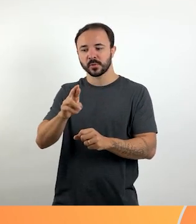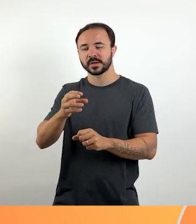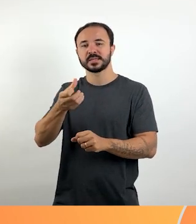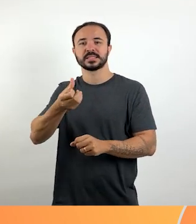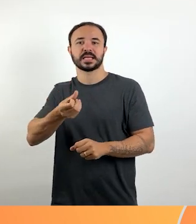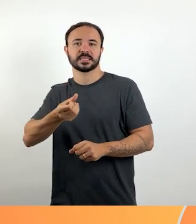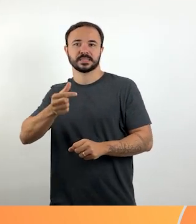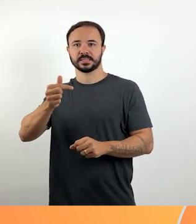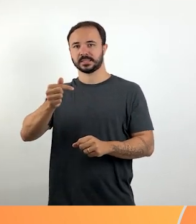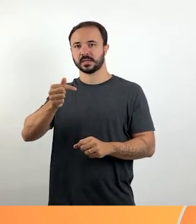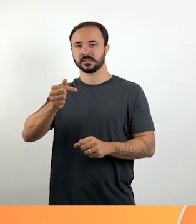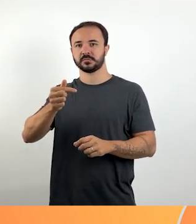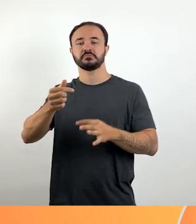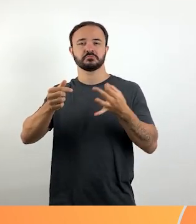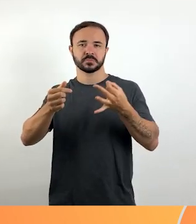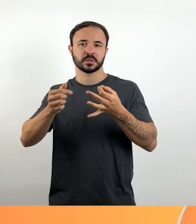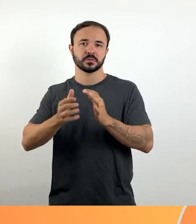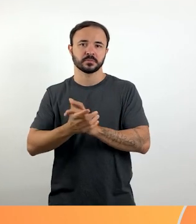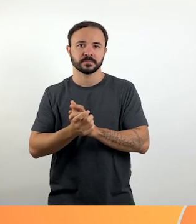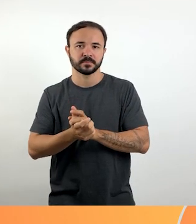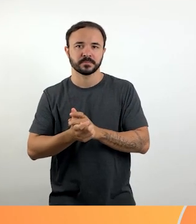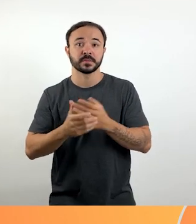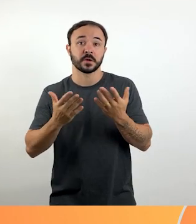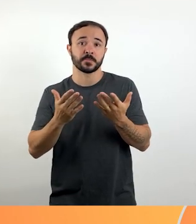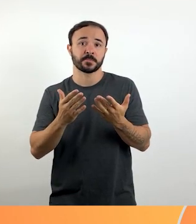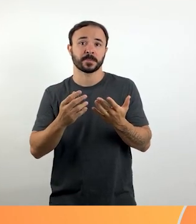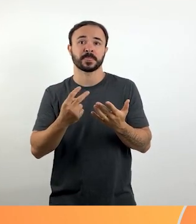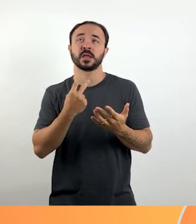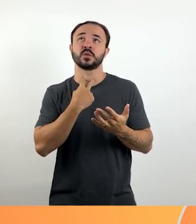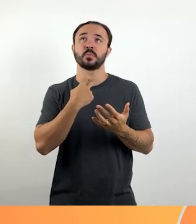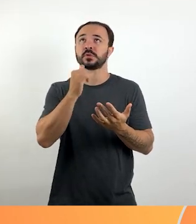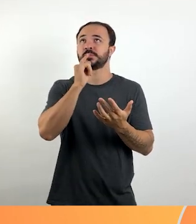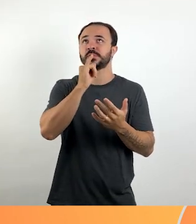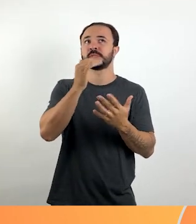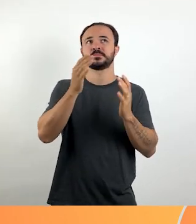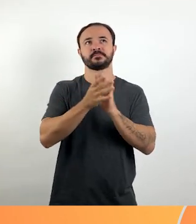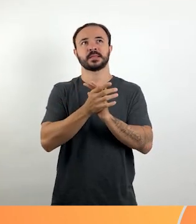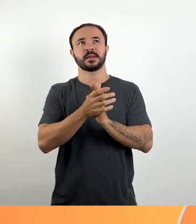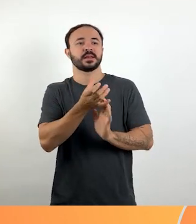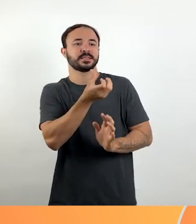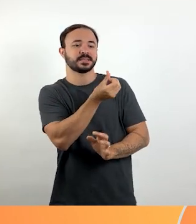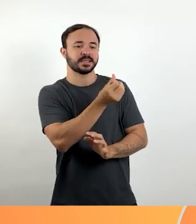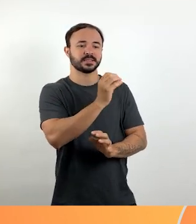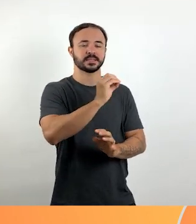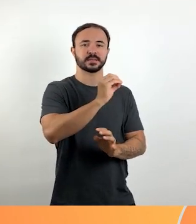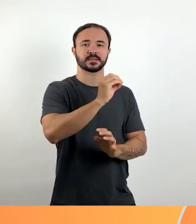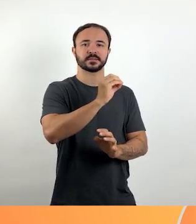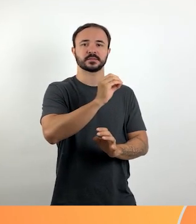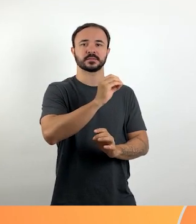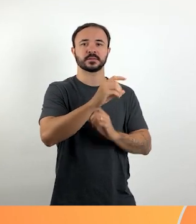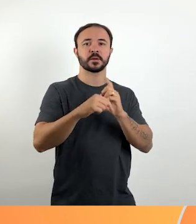poderia escrever, vamos supor, 60 mais